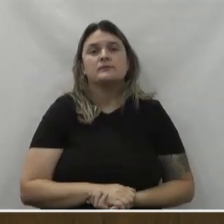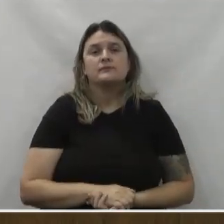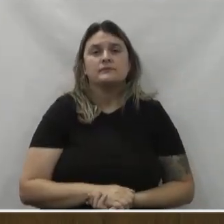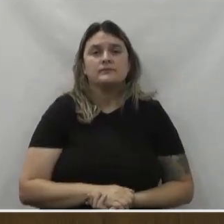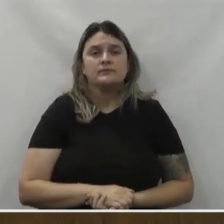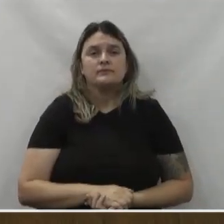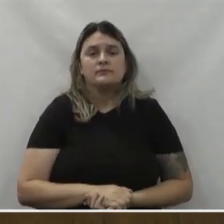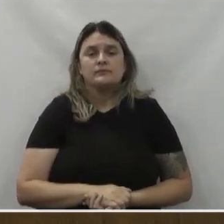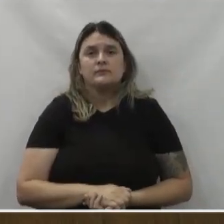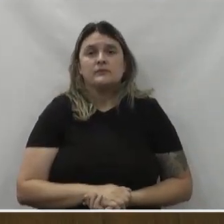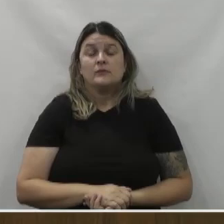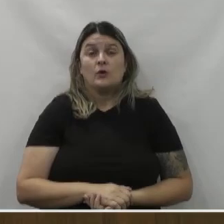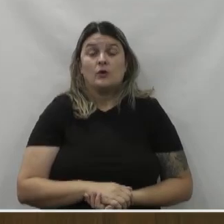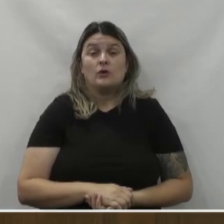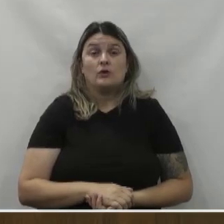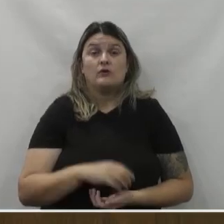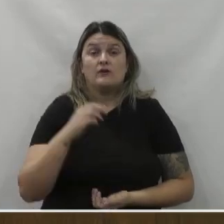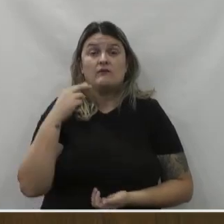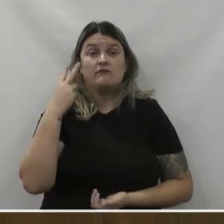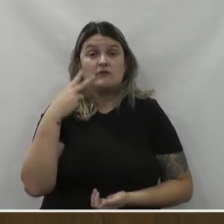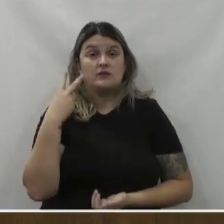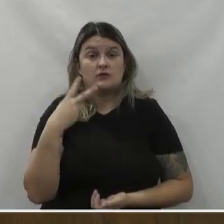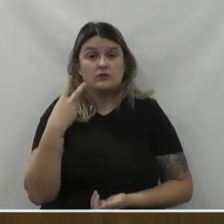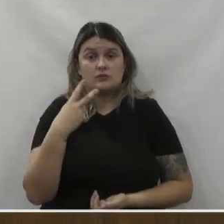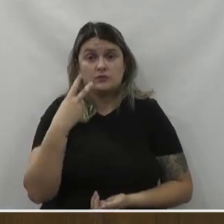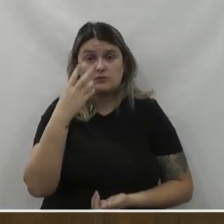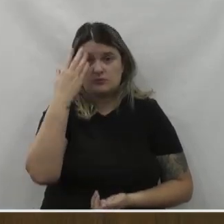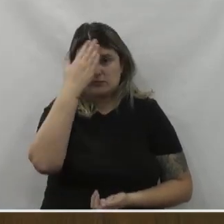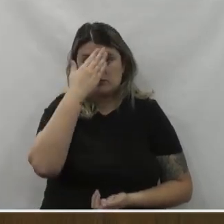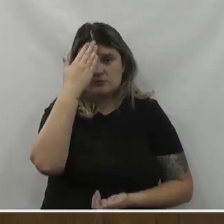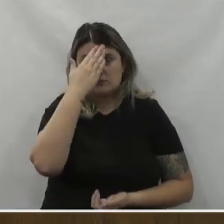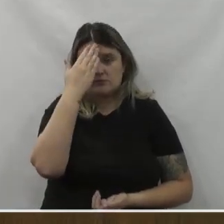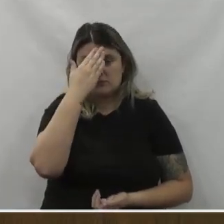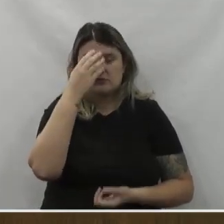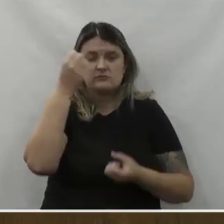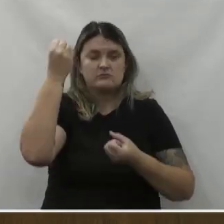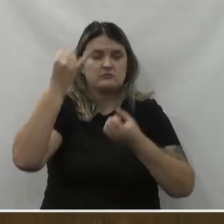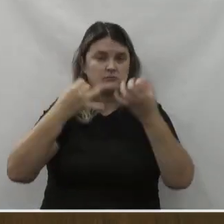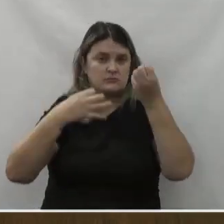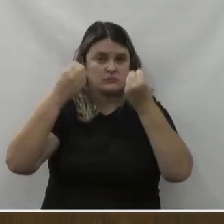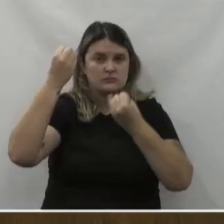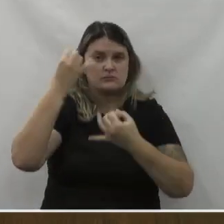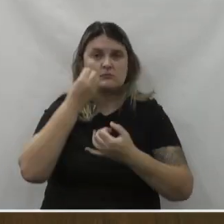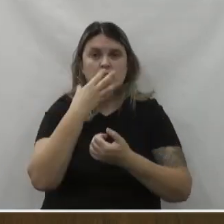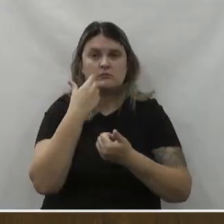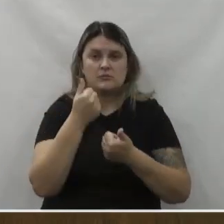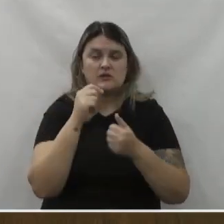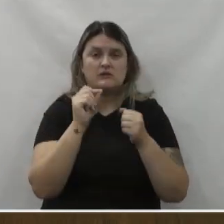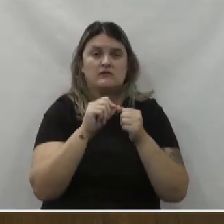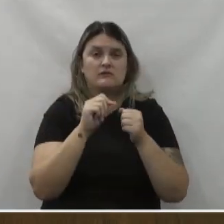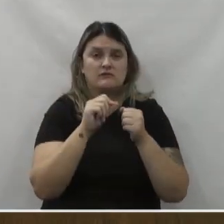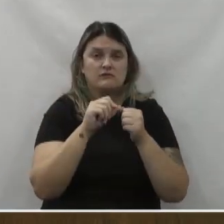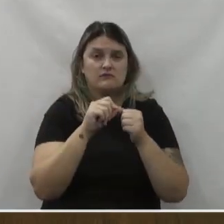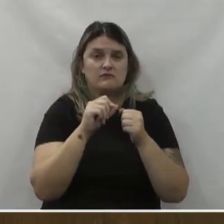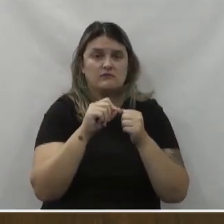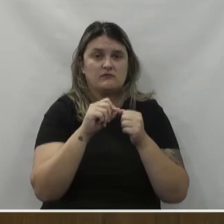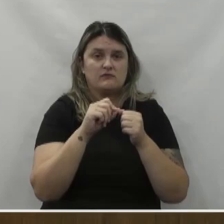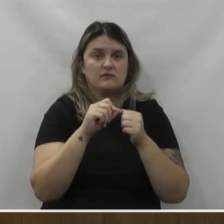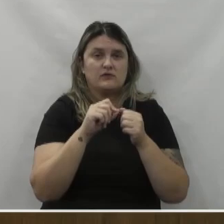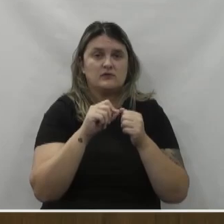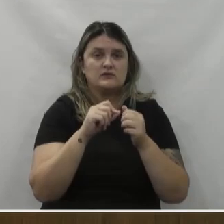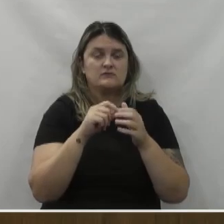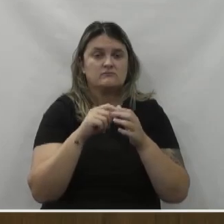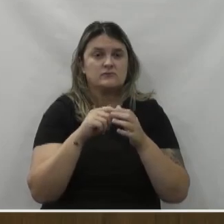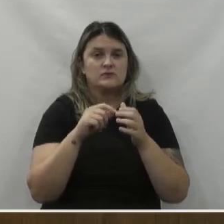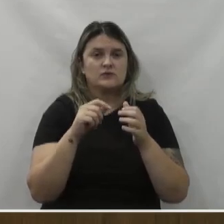E até foi bem explanado aqui pelo vereador Cordovan, foi realizada essa comitiva para ir até Porto Alegre, então não está sendo